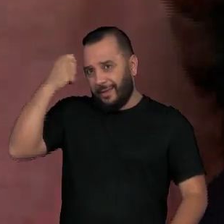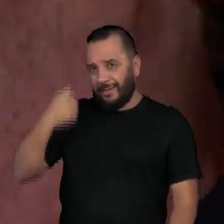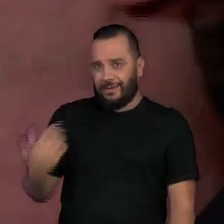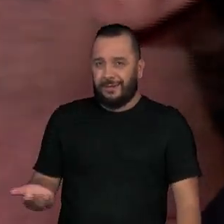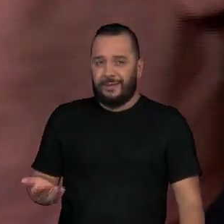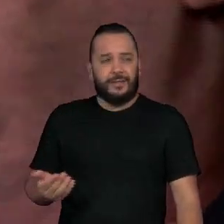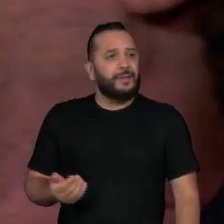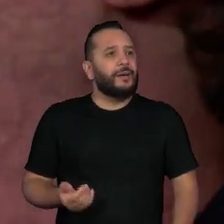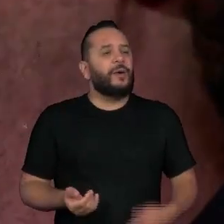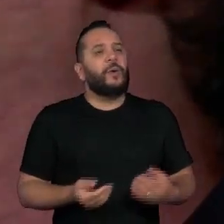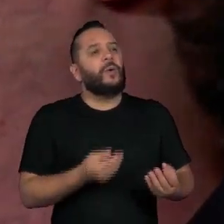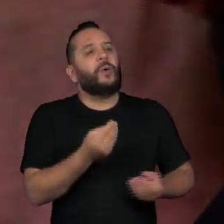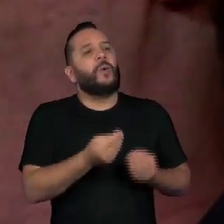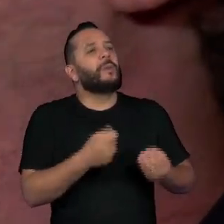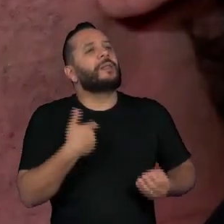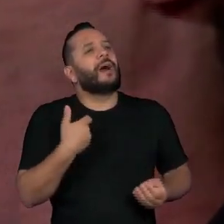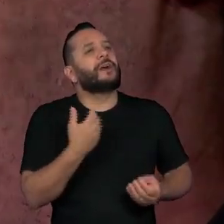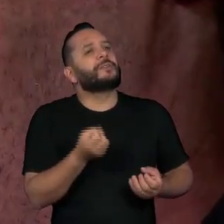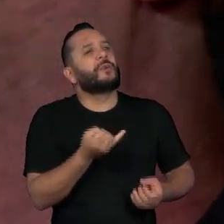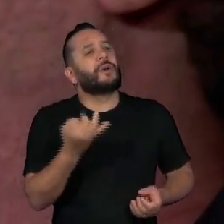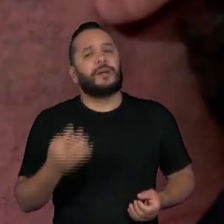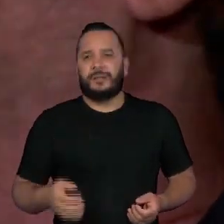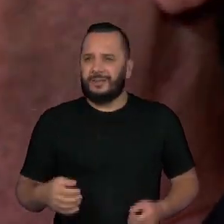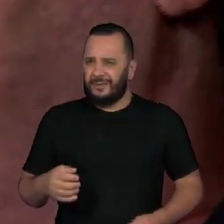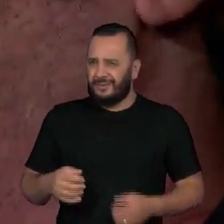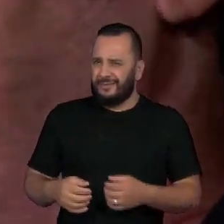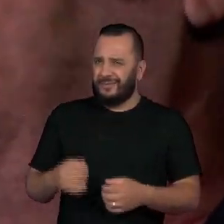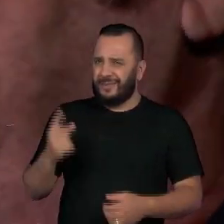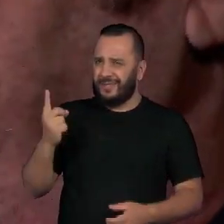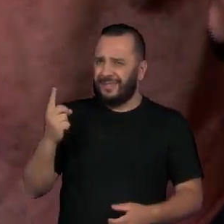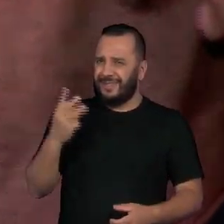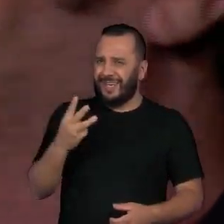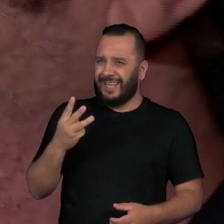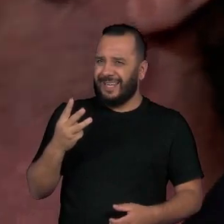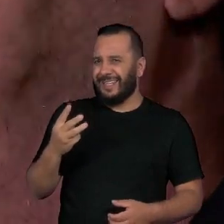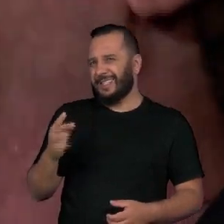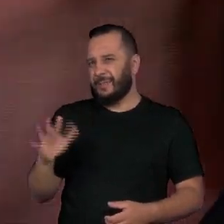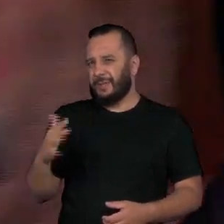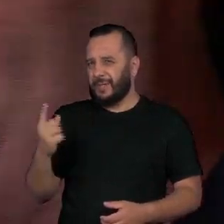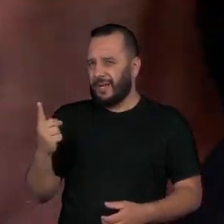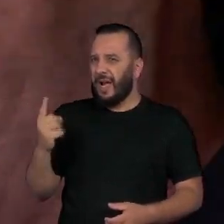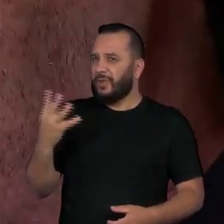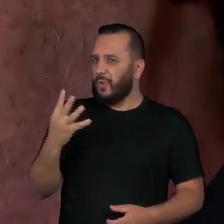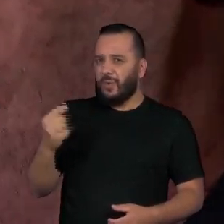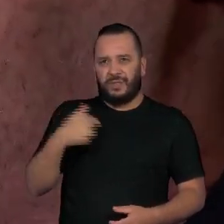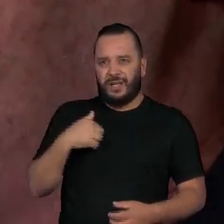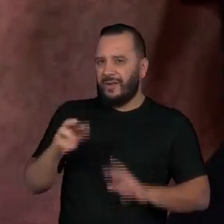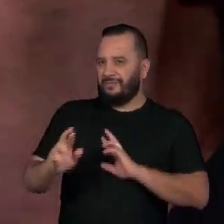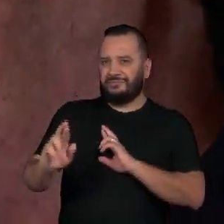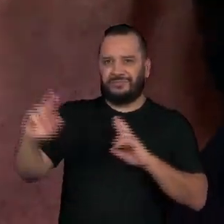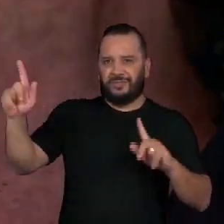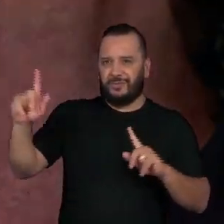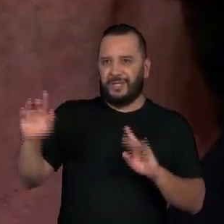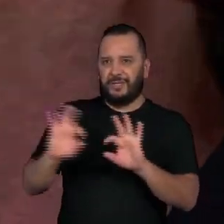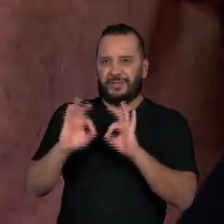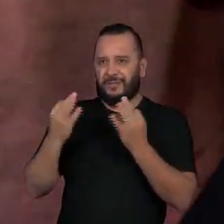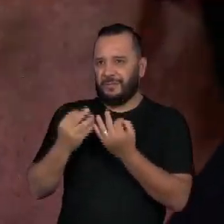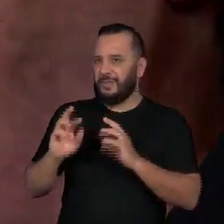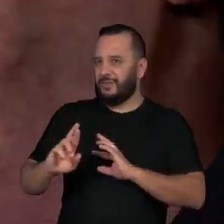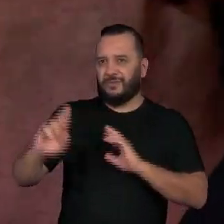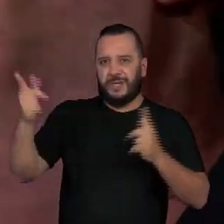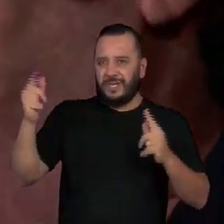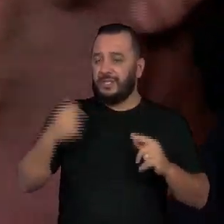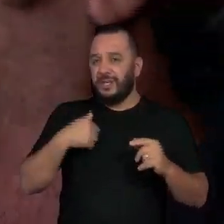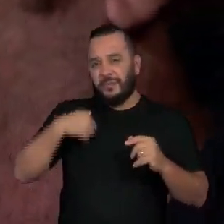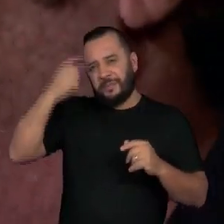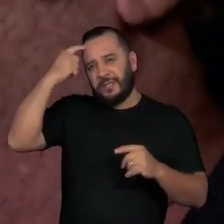ah crise 14 anos já mostrava que eu era diferente da do resto da minha família pela agitação